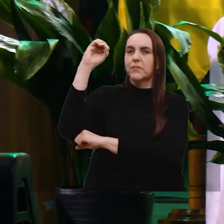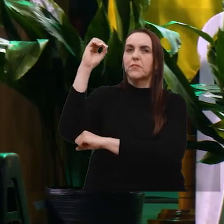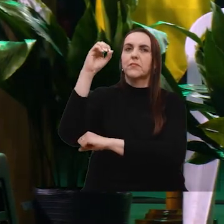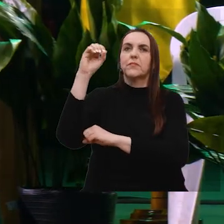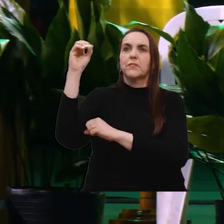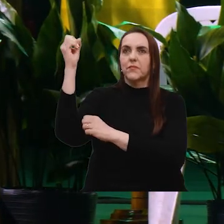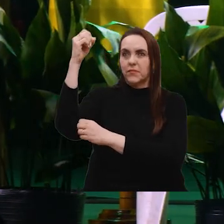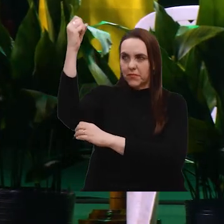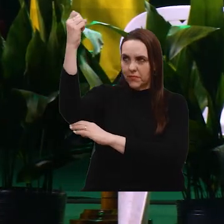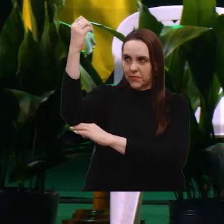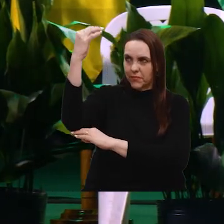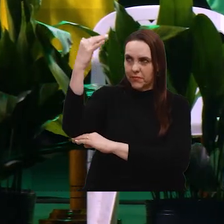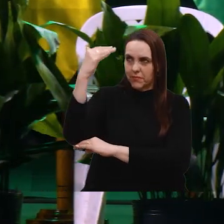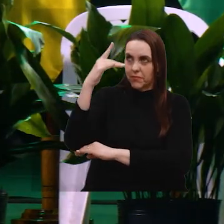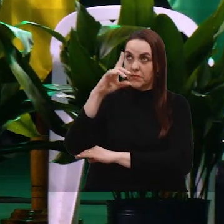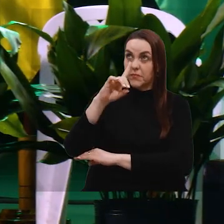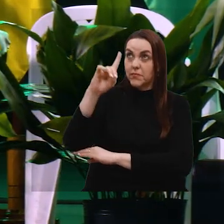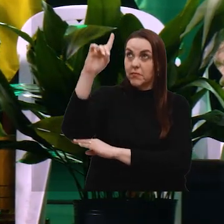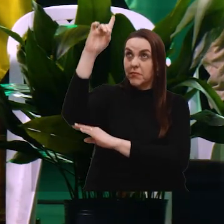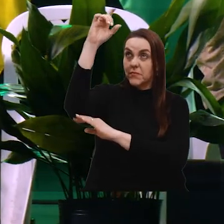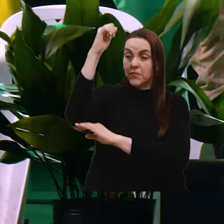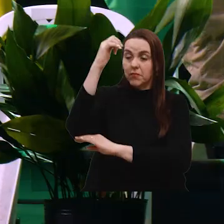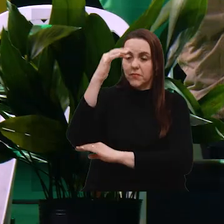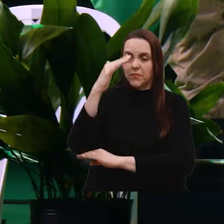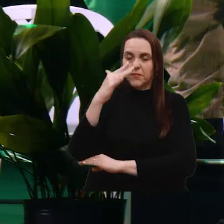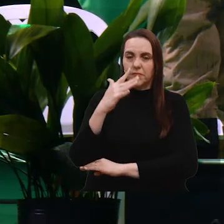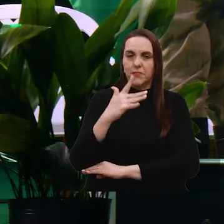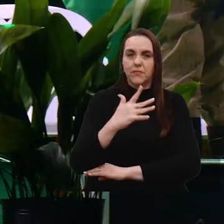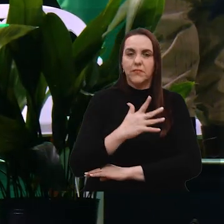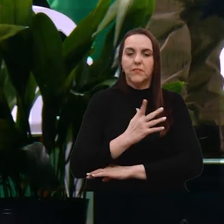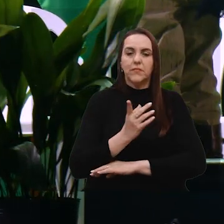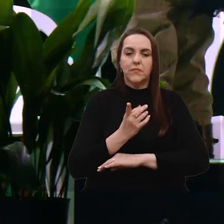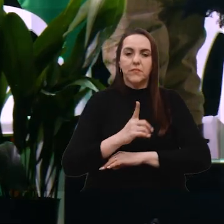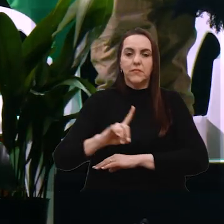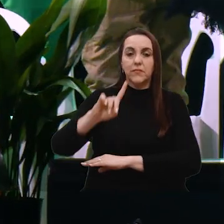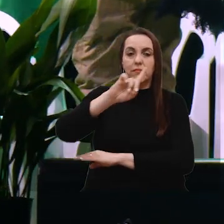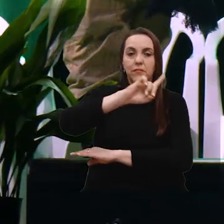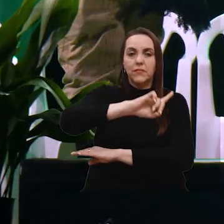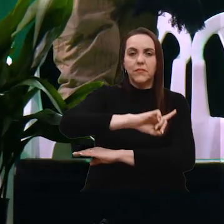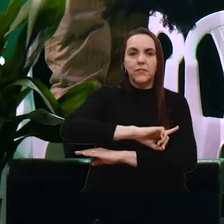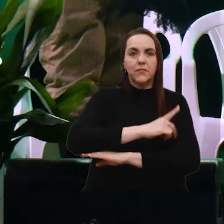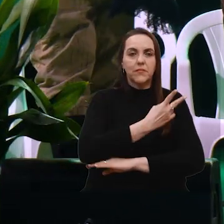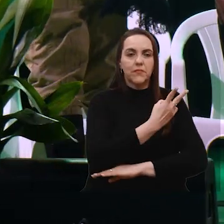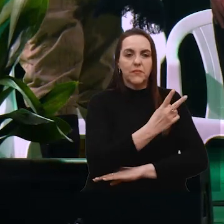uma aurora precursora do farol da